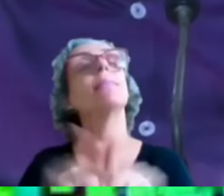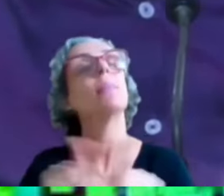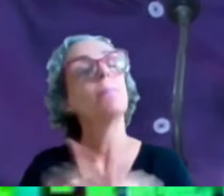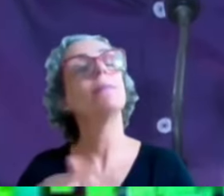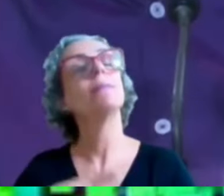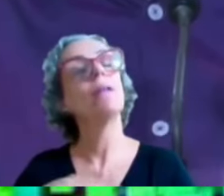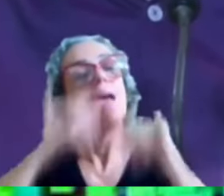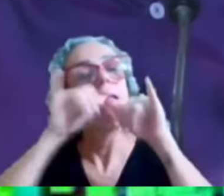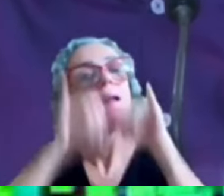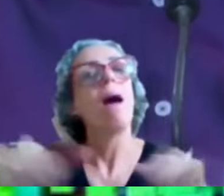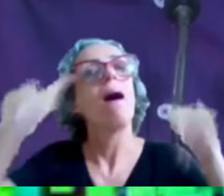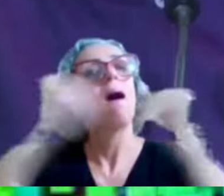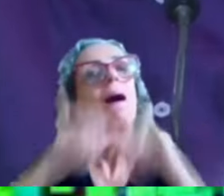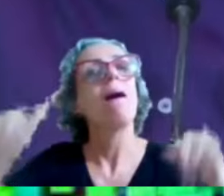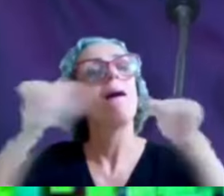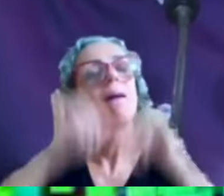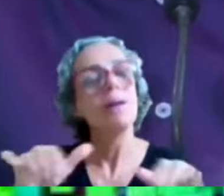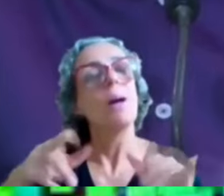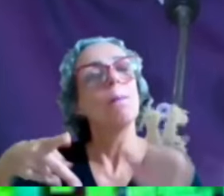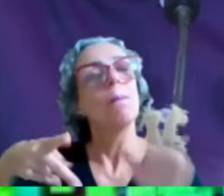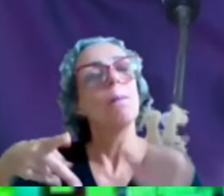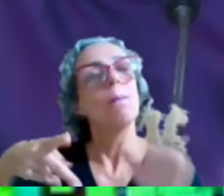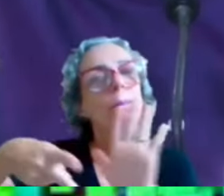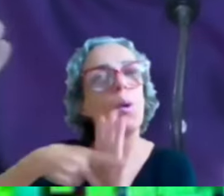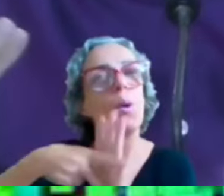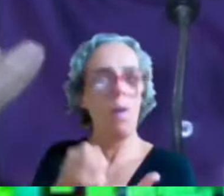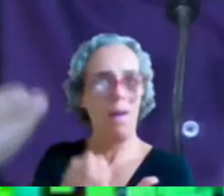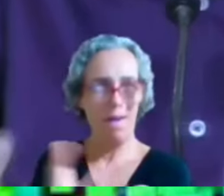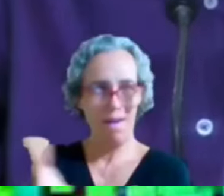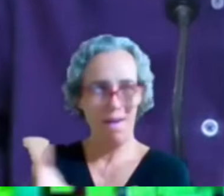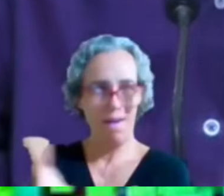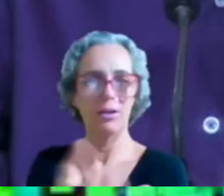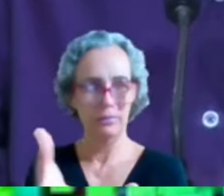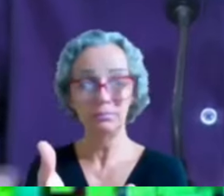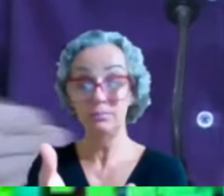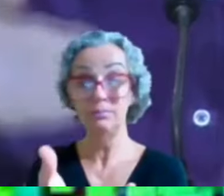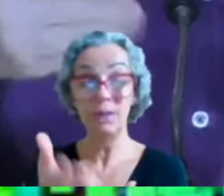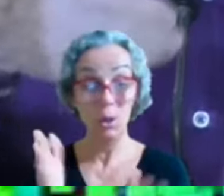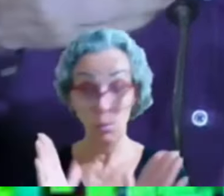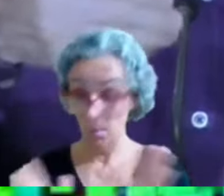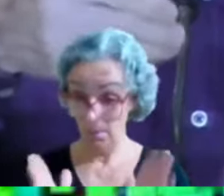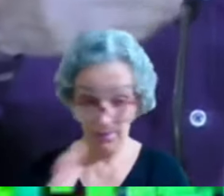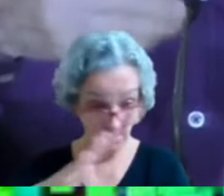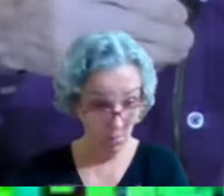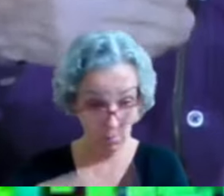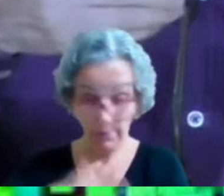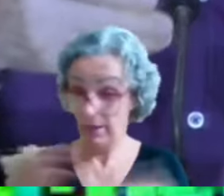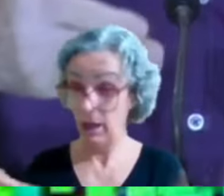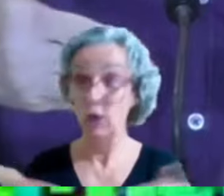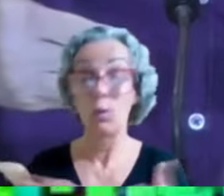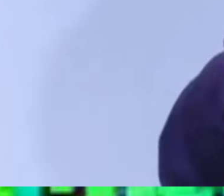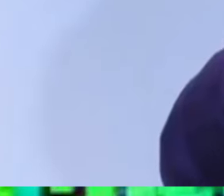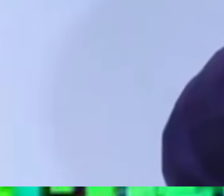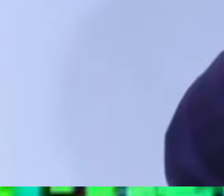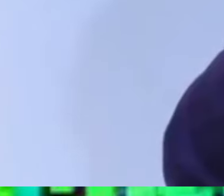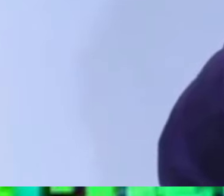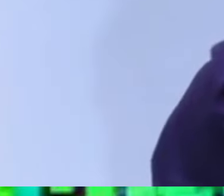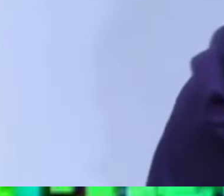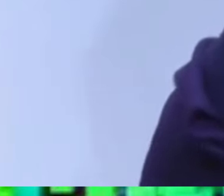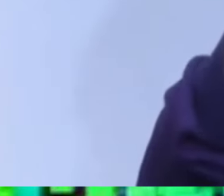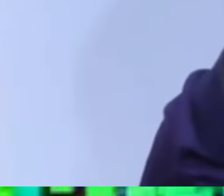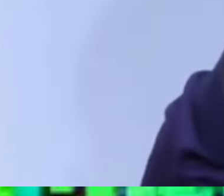em dias horríveis e muitas vezes não sabemos o que fazer. Temos tantos e tais problemas